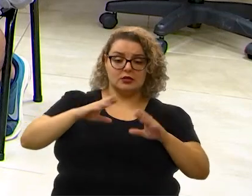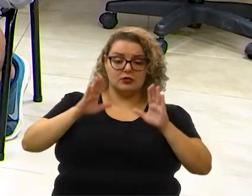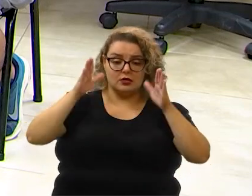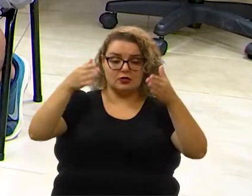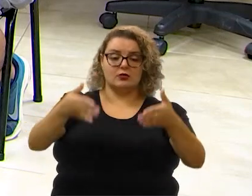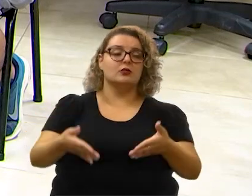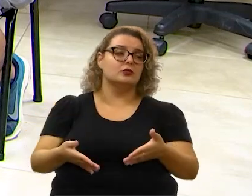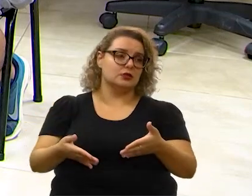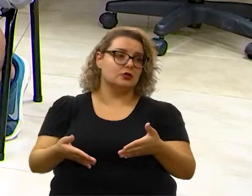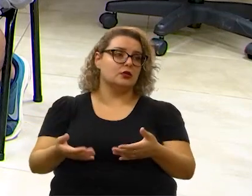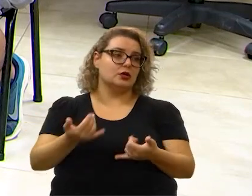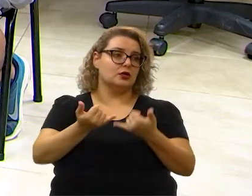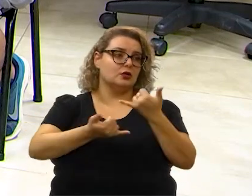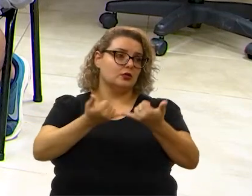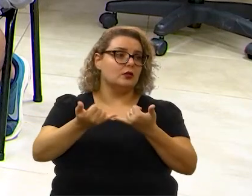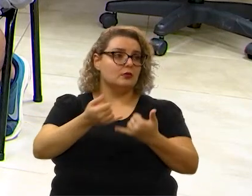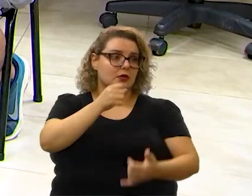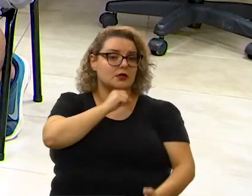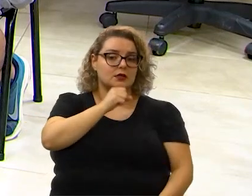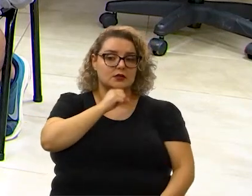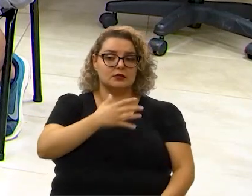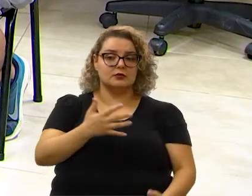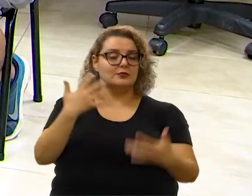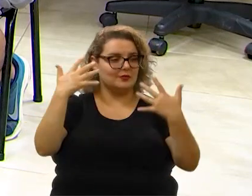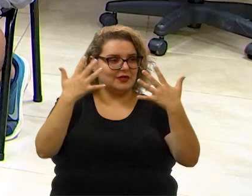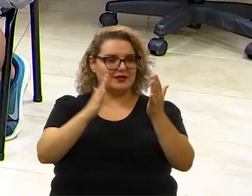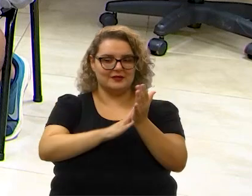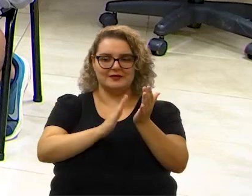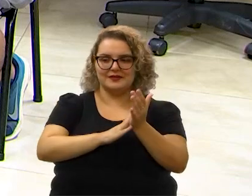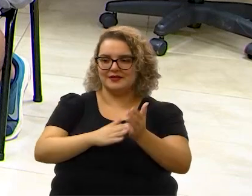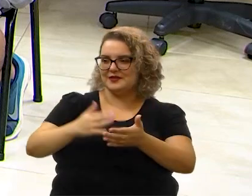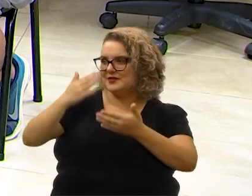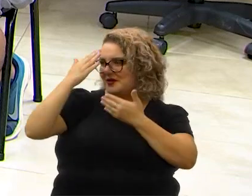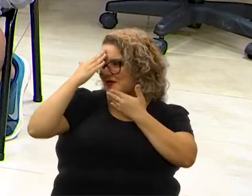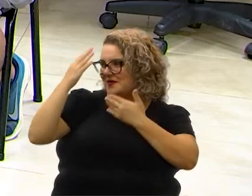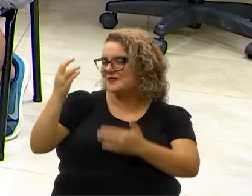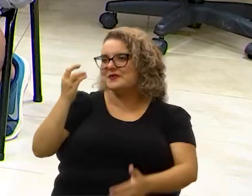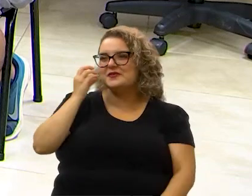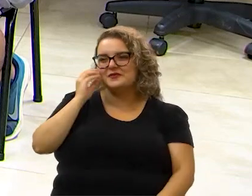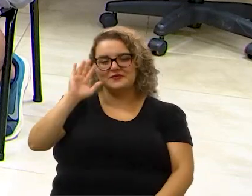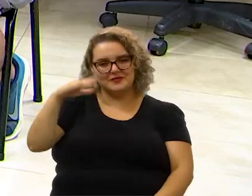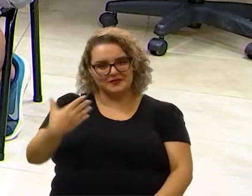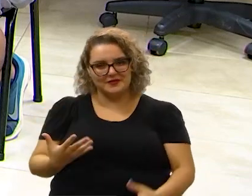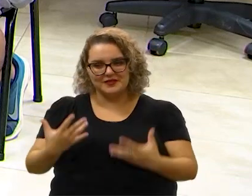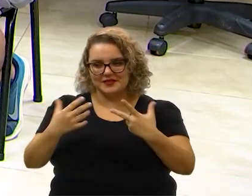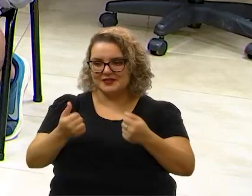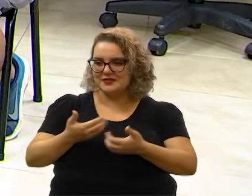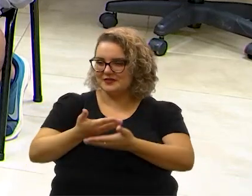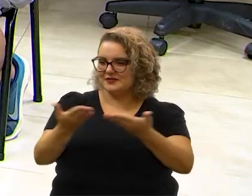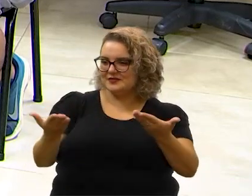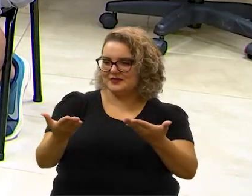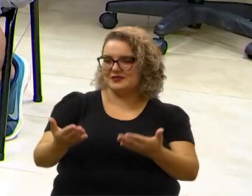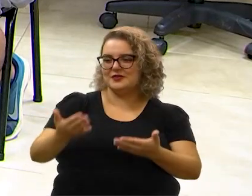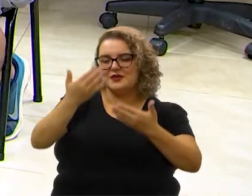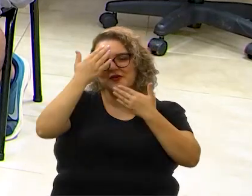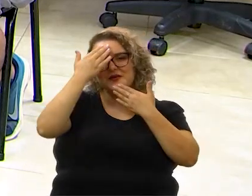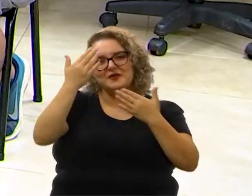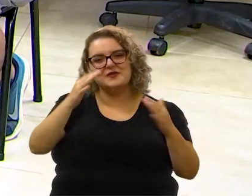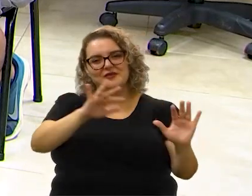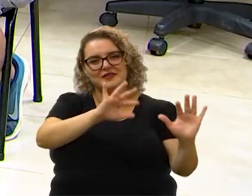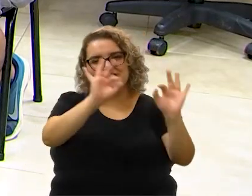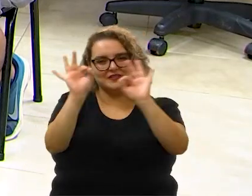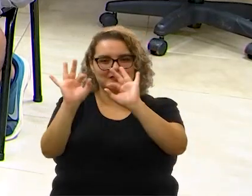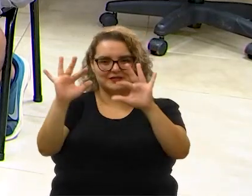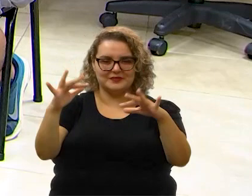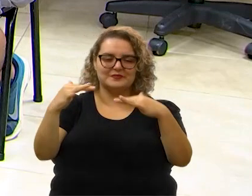relação, voltar a ter essa relação com brinquedos antigos. Parabéns. Muito obrigado, André. Foi uma honra estar recebendo vocês aqui. Muito obrigado